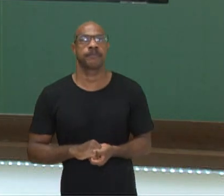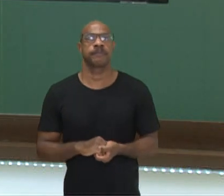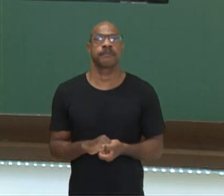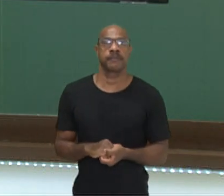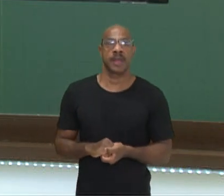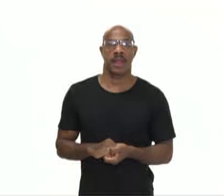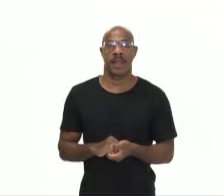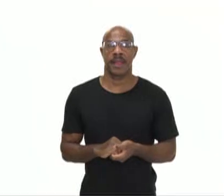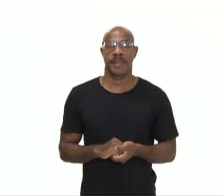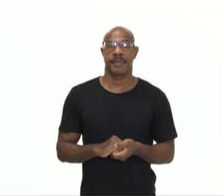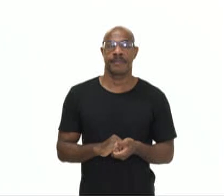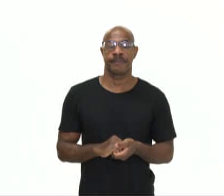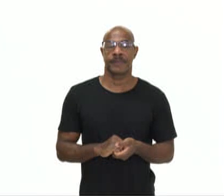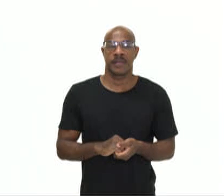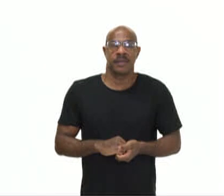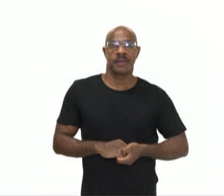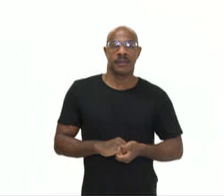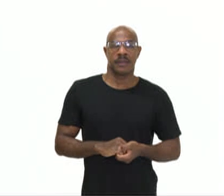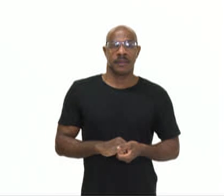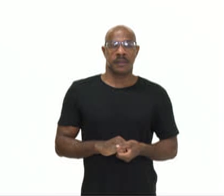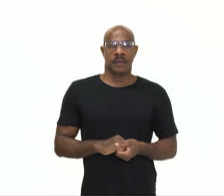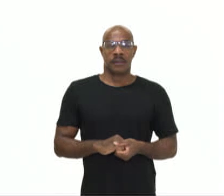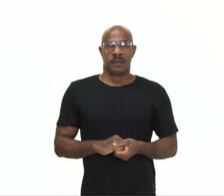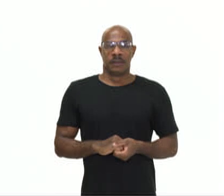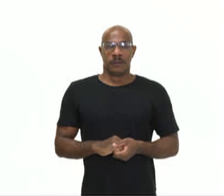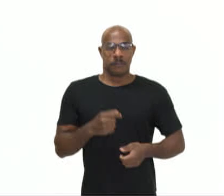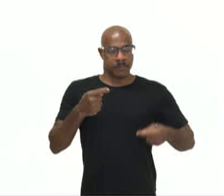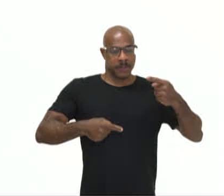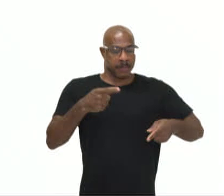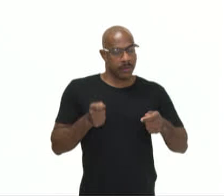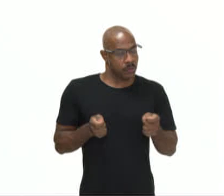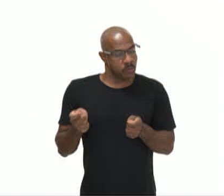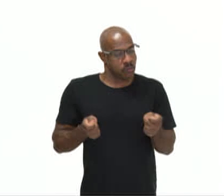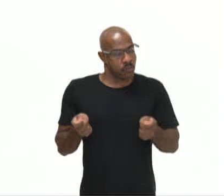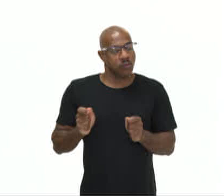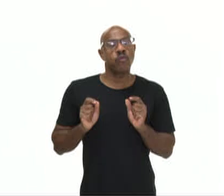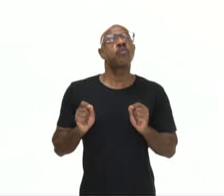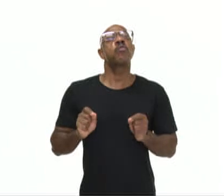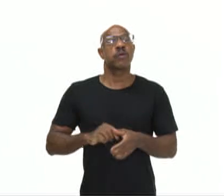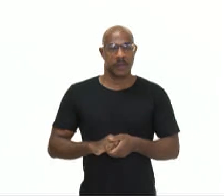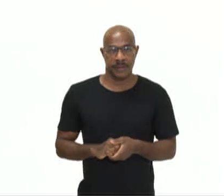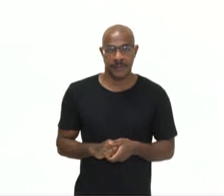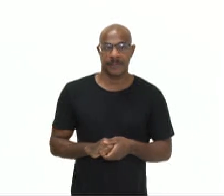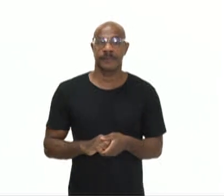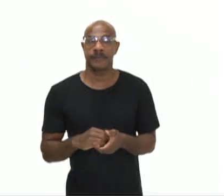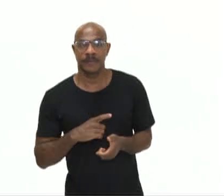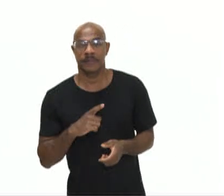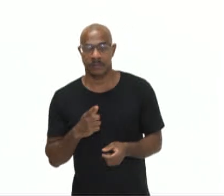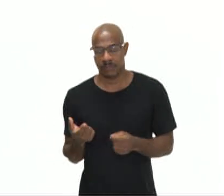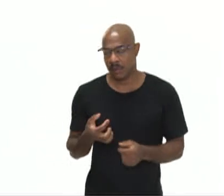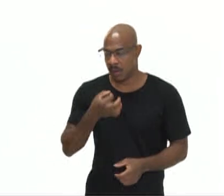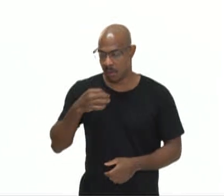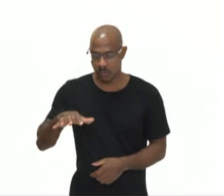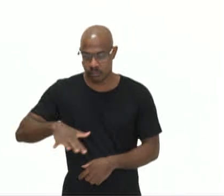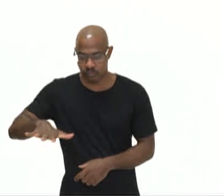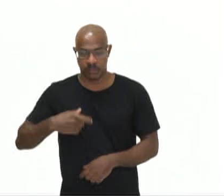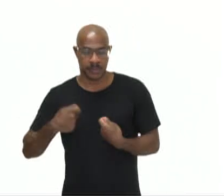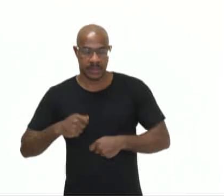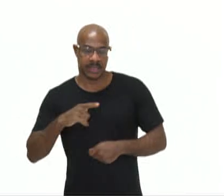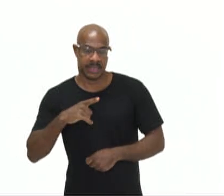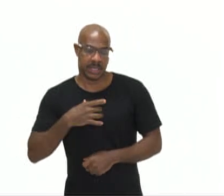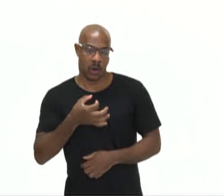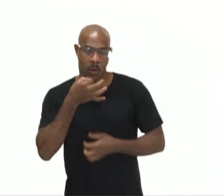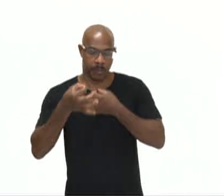Debate regrado. O desenvolvimento, o andamento de um debate proporciona aos participantes colocarem suas opiniões em xeque,